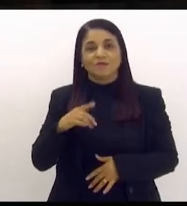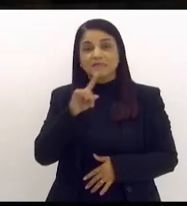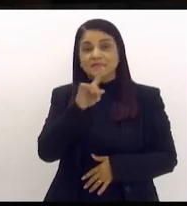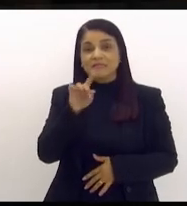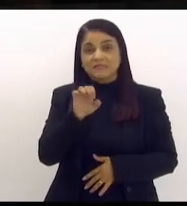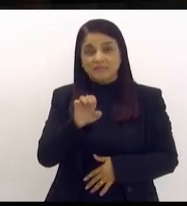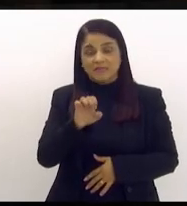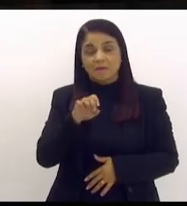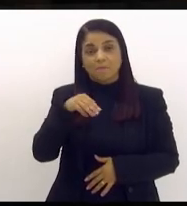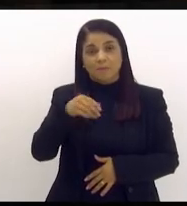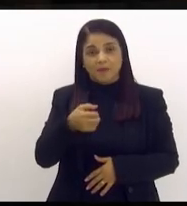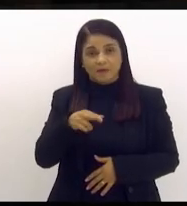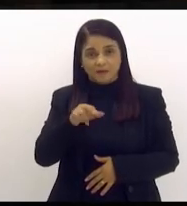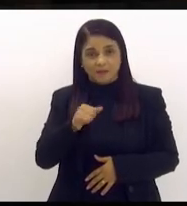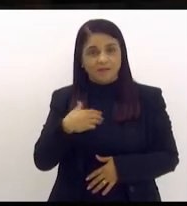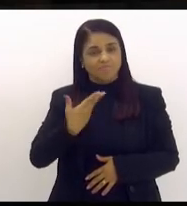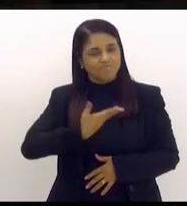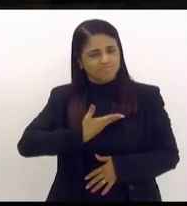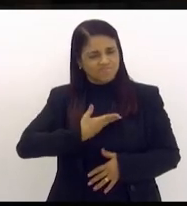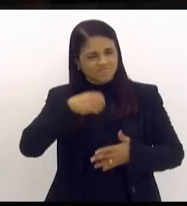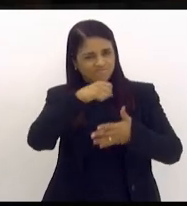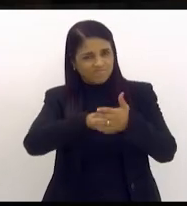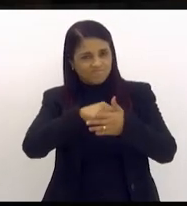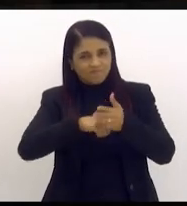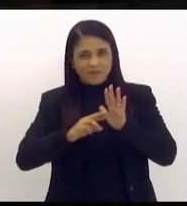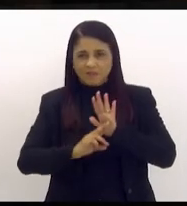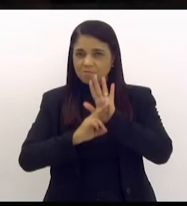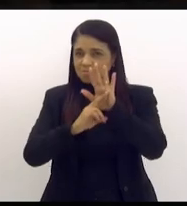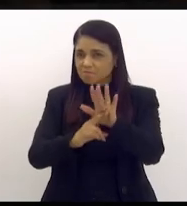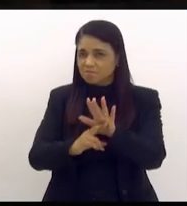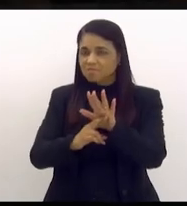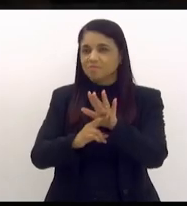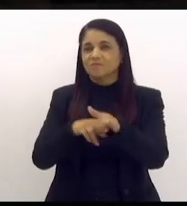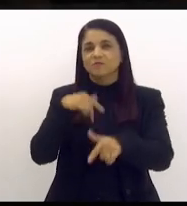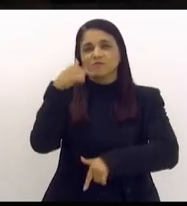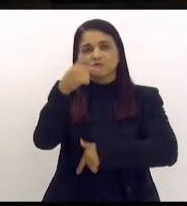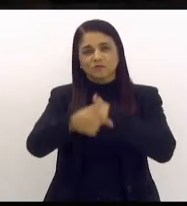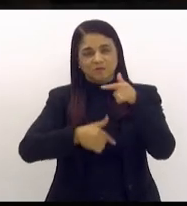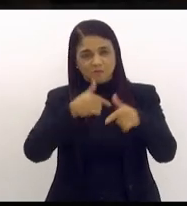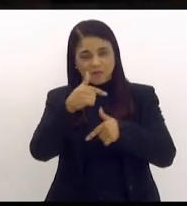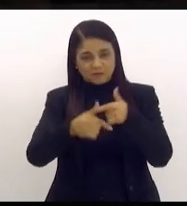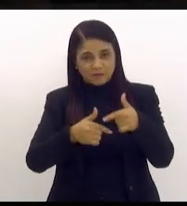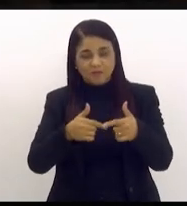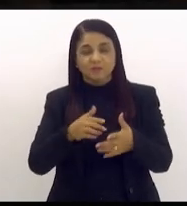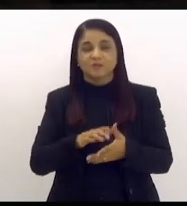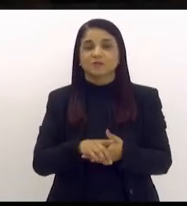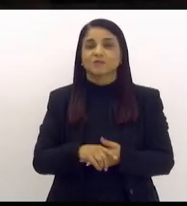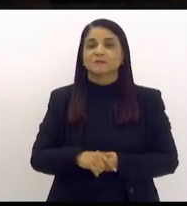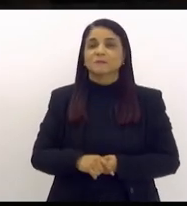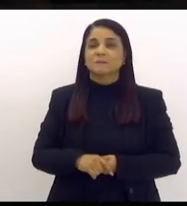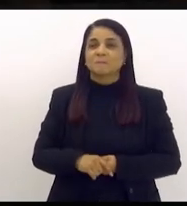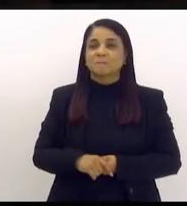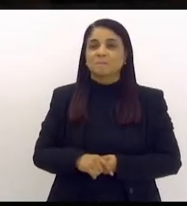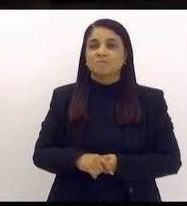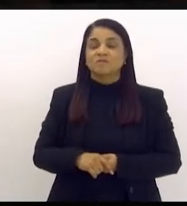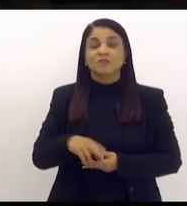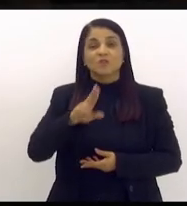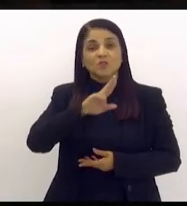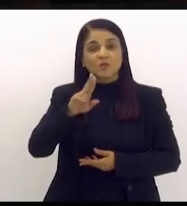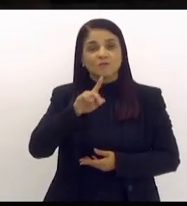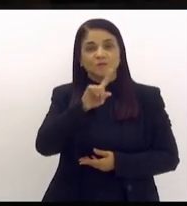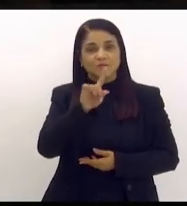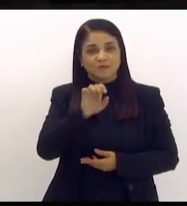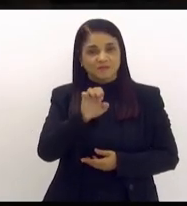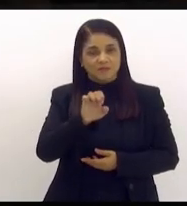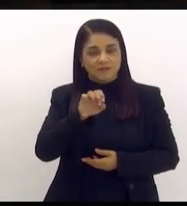Maria também companheiro de luta representando os nossos trabalhadores mas e em nome de Zé Maria